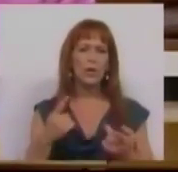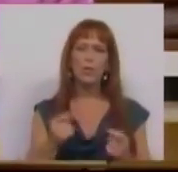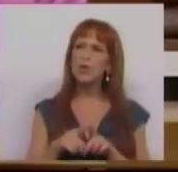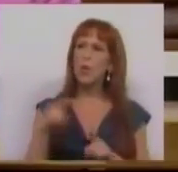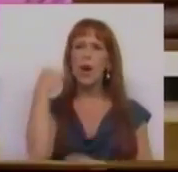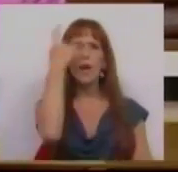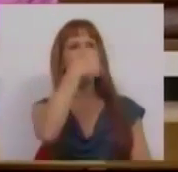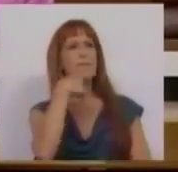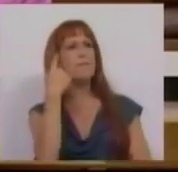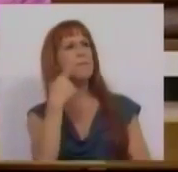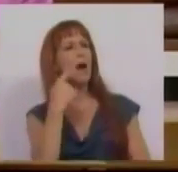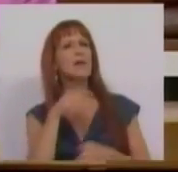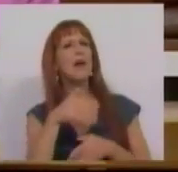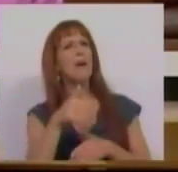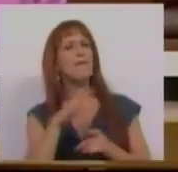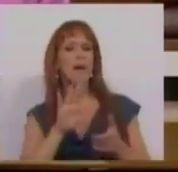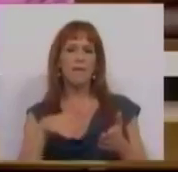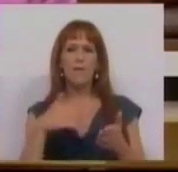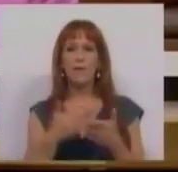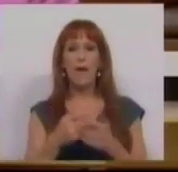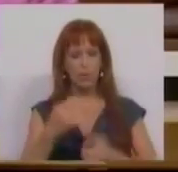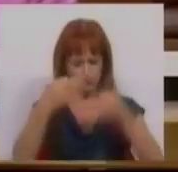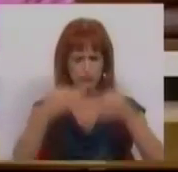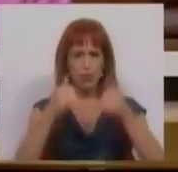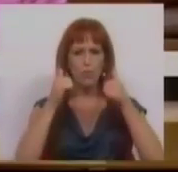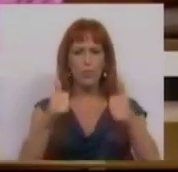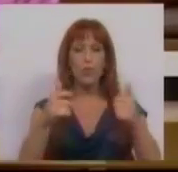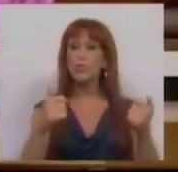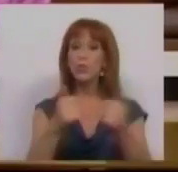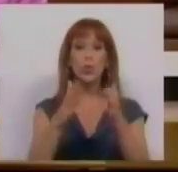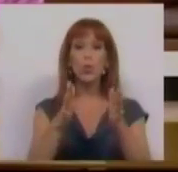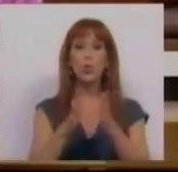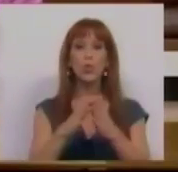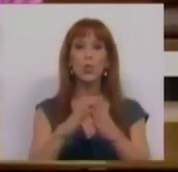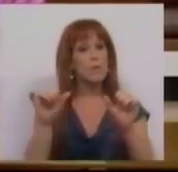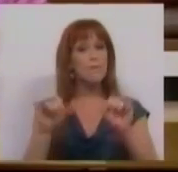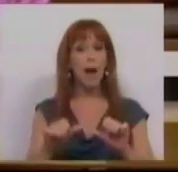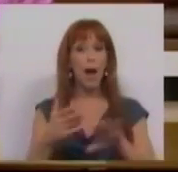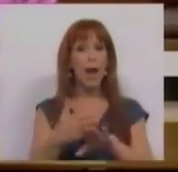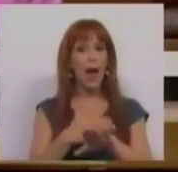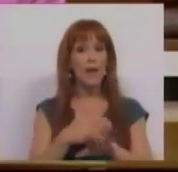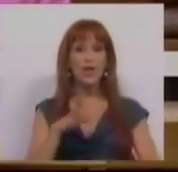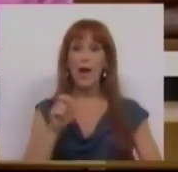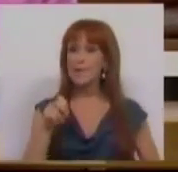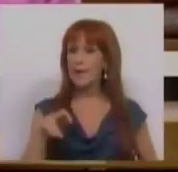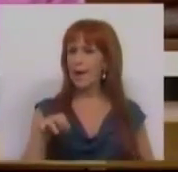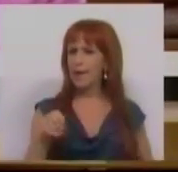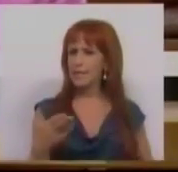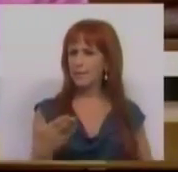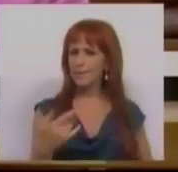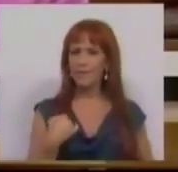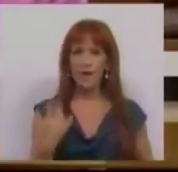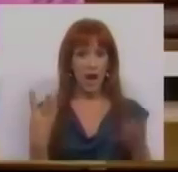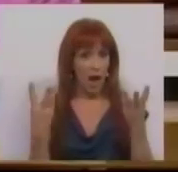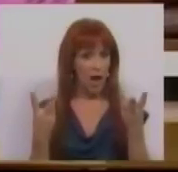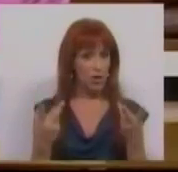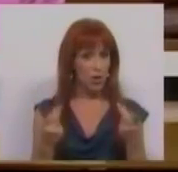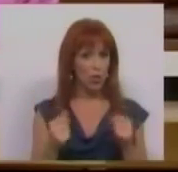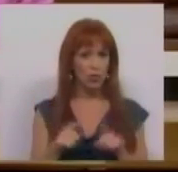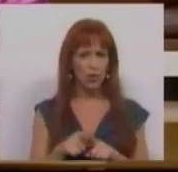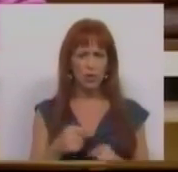uma imagem de que iria colocar na ordem tudo o que estava mal no SNS. As